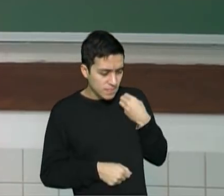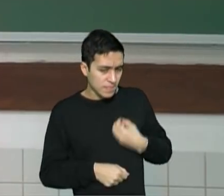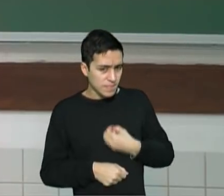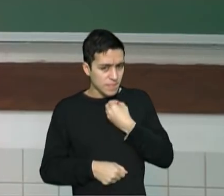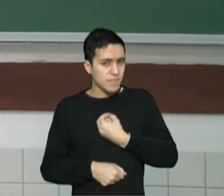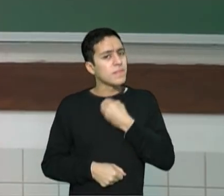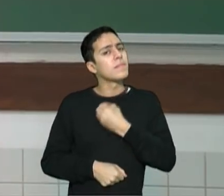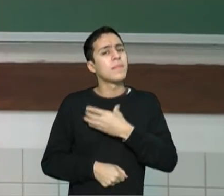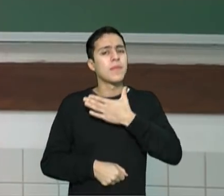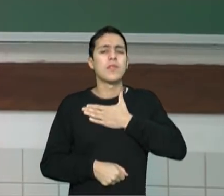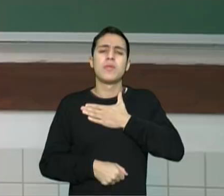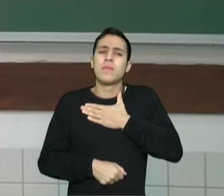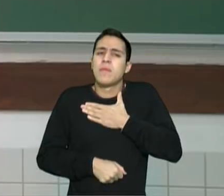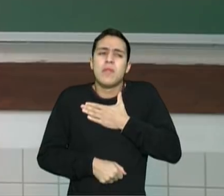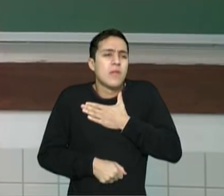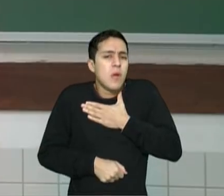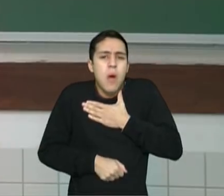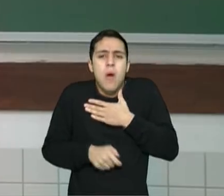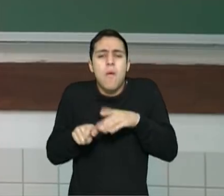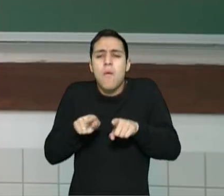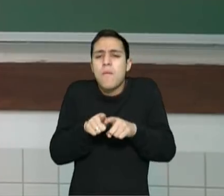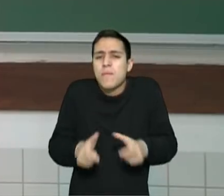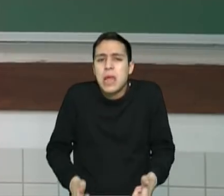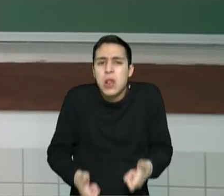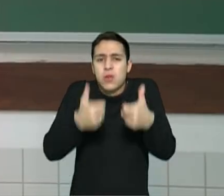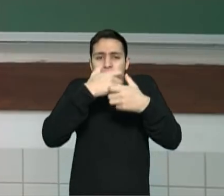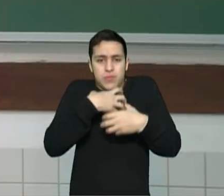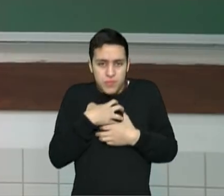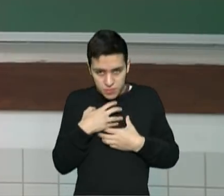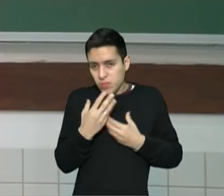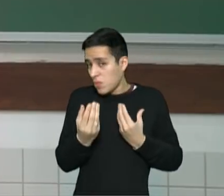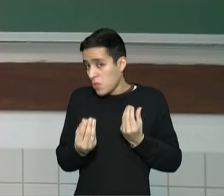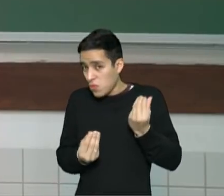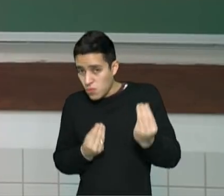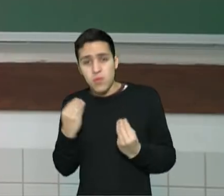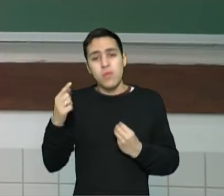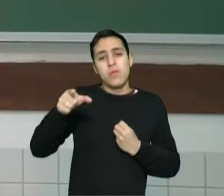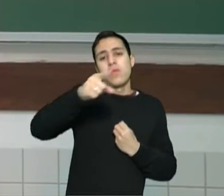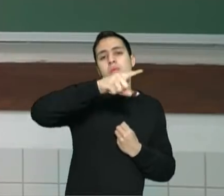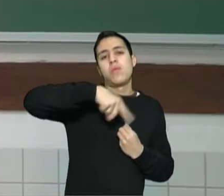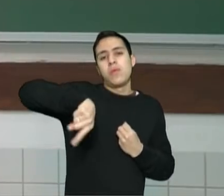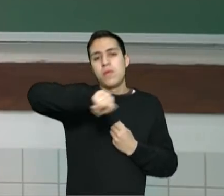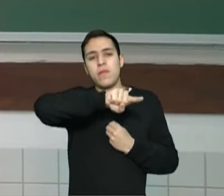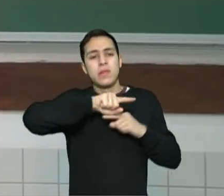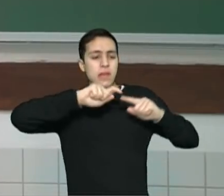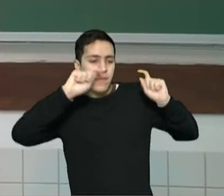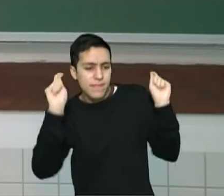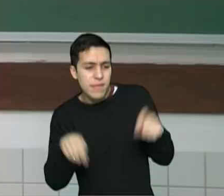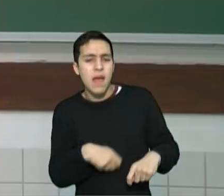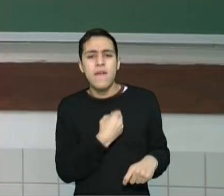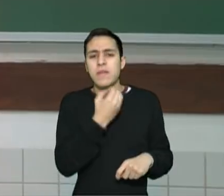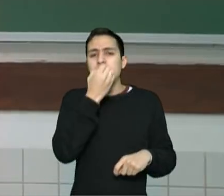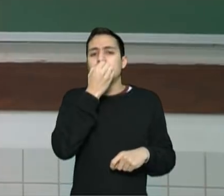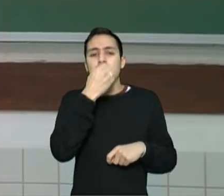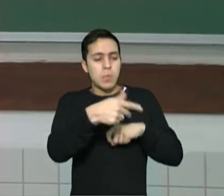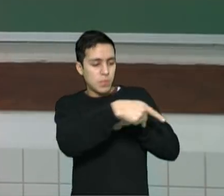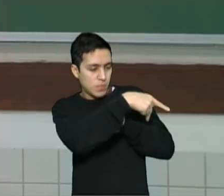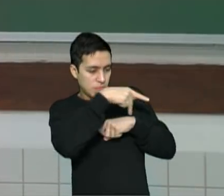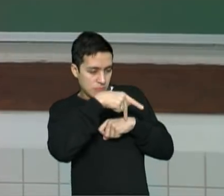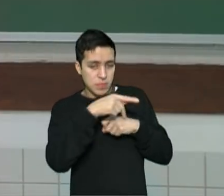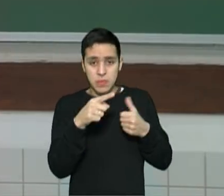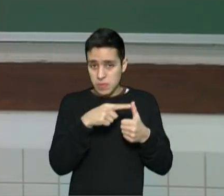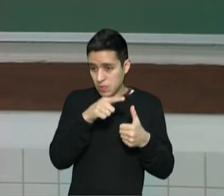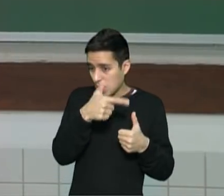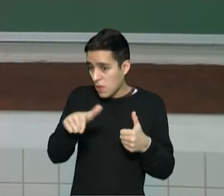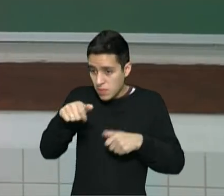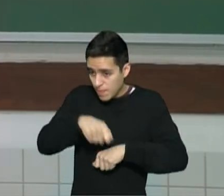da melhor forma possível no mundo. Então, como você atingiria um grau bom de vida em seu país. Quando você não tem